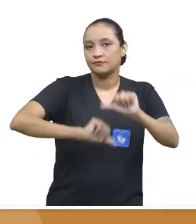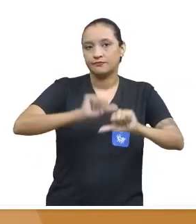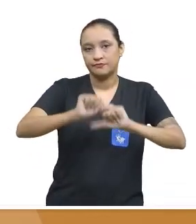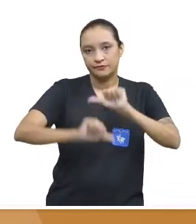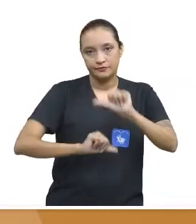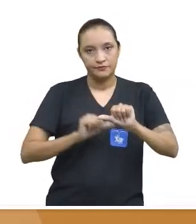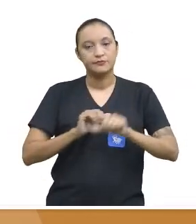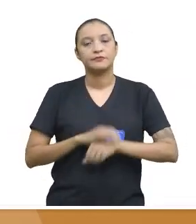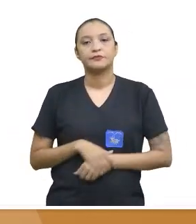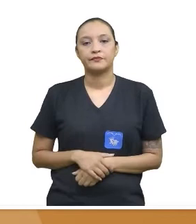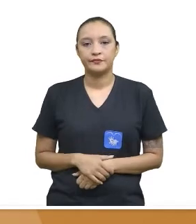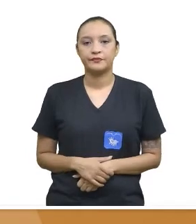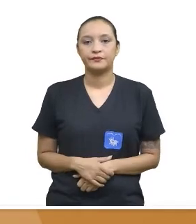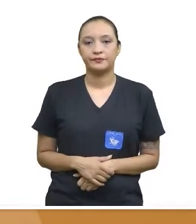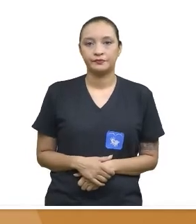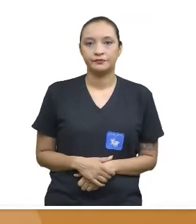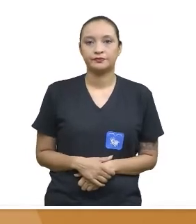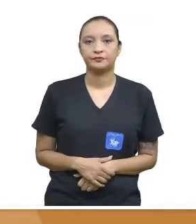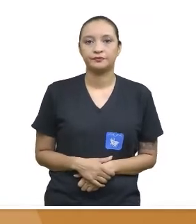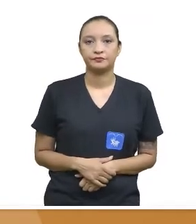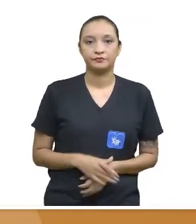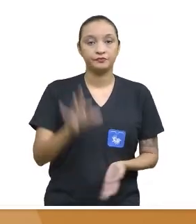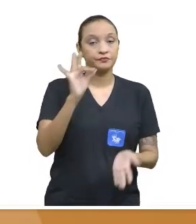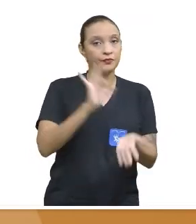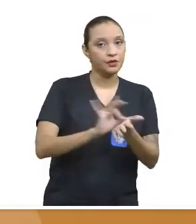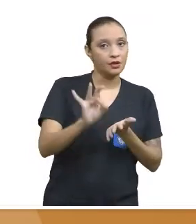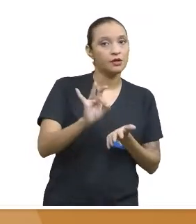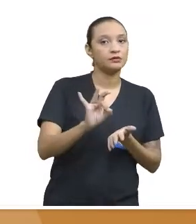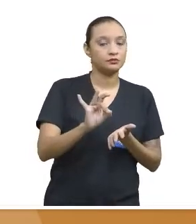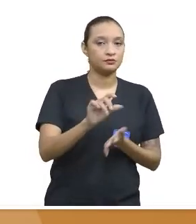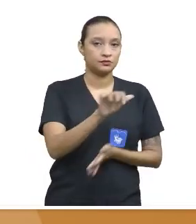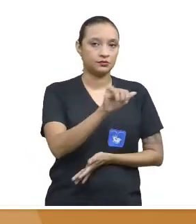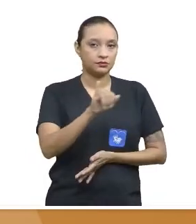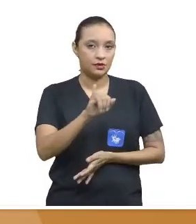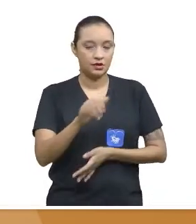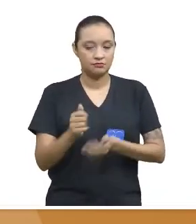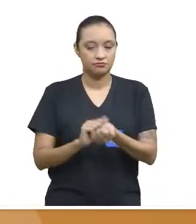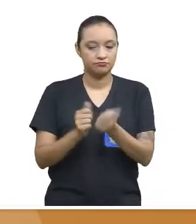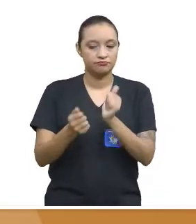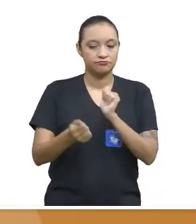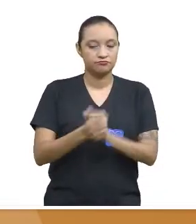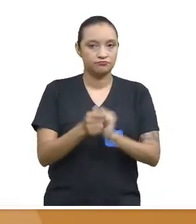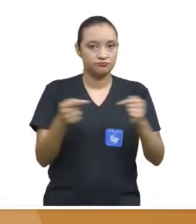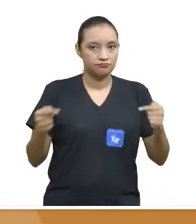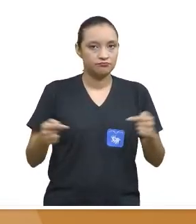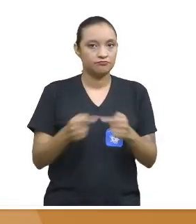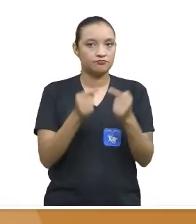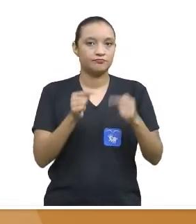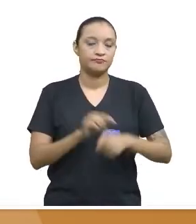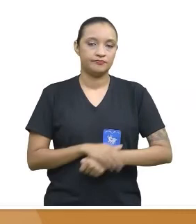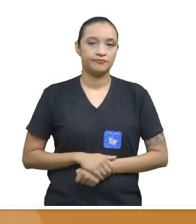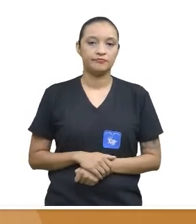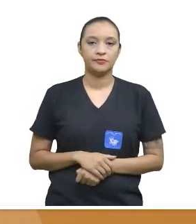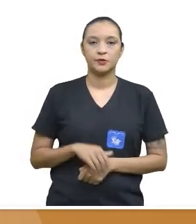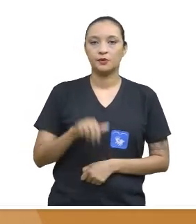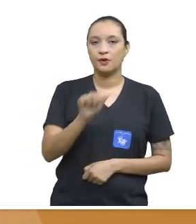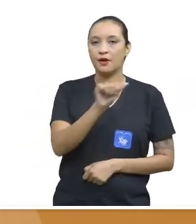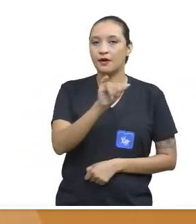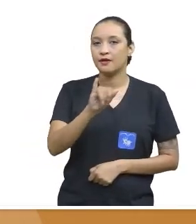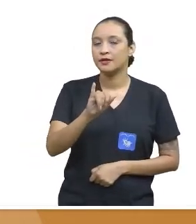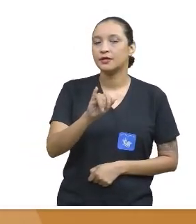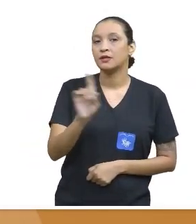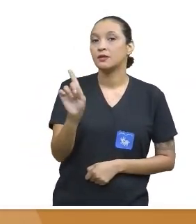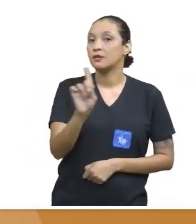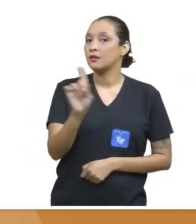para poder os atos institucionais serem adequados. Então, os atos institucionais não